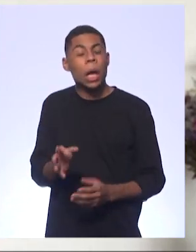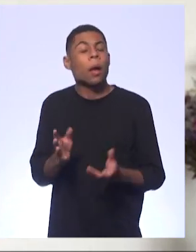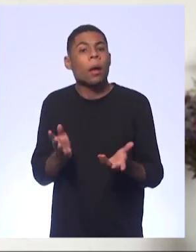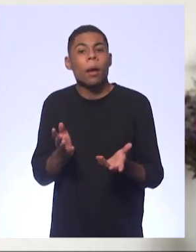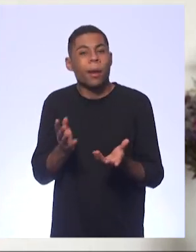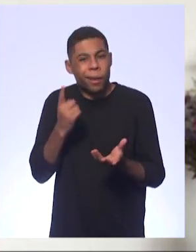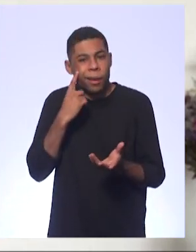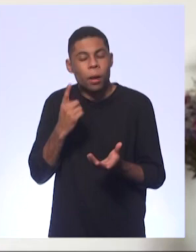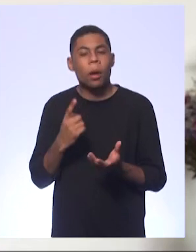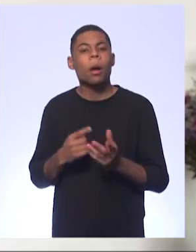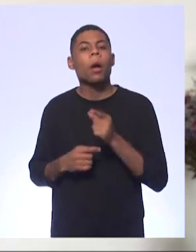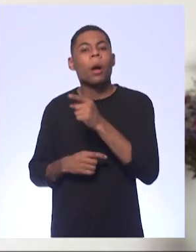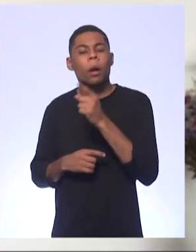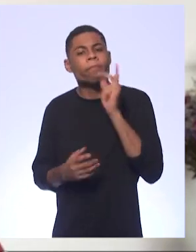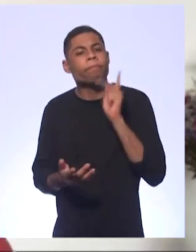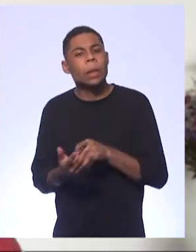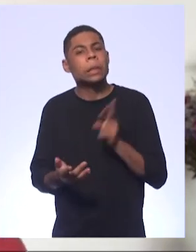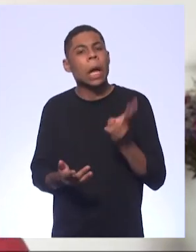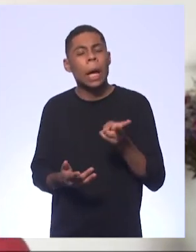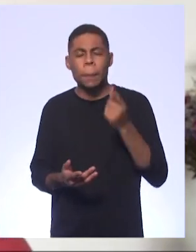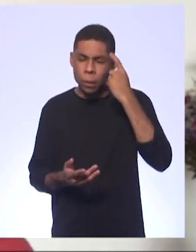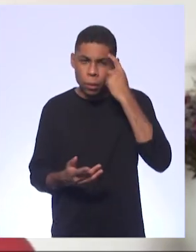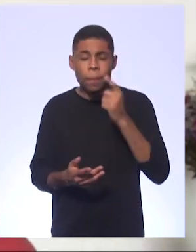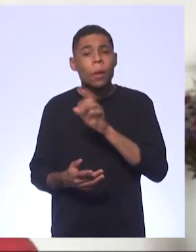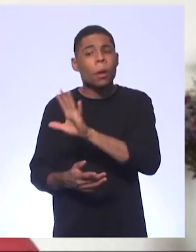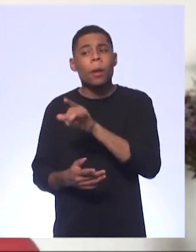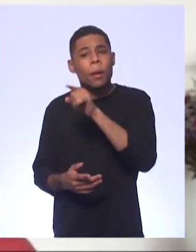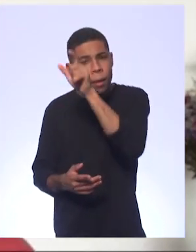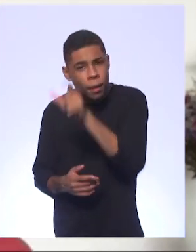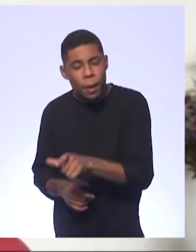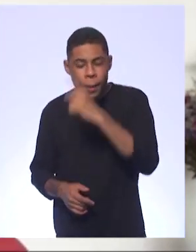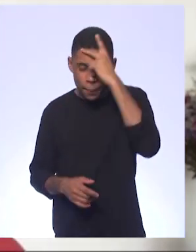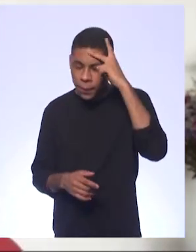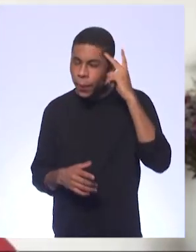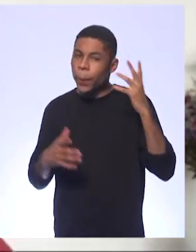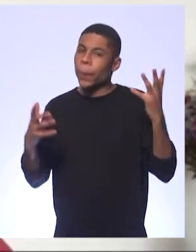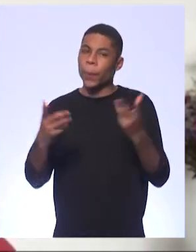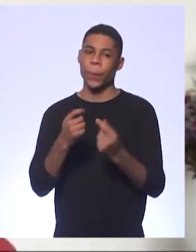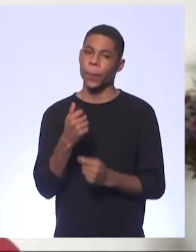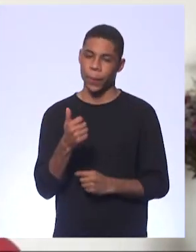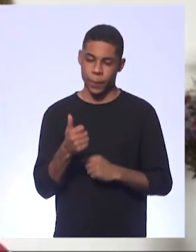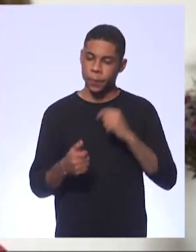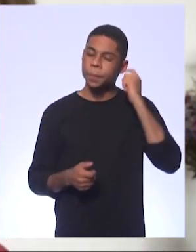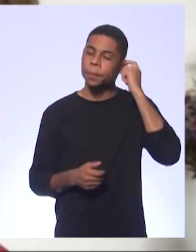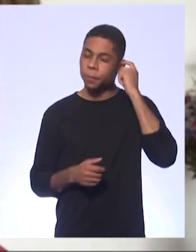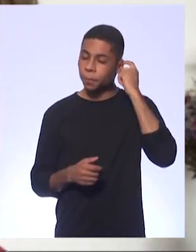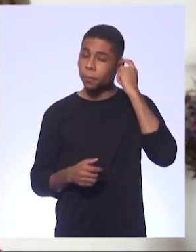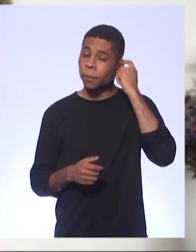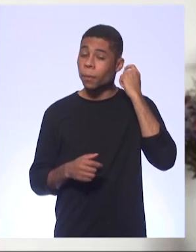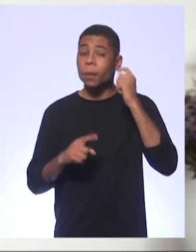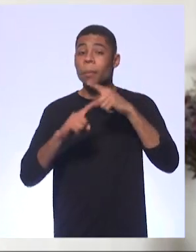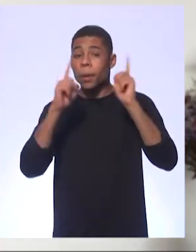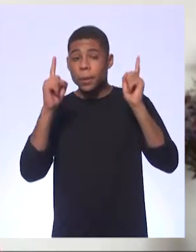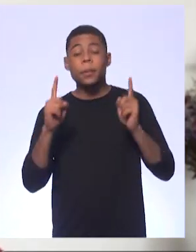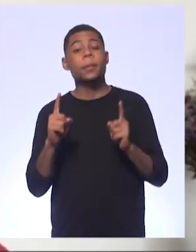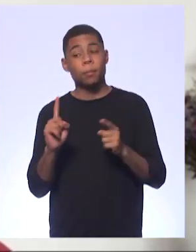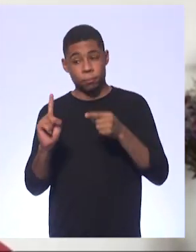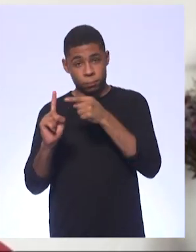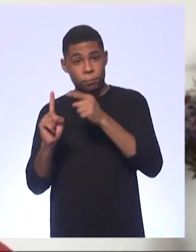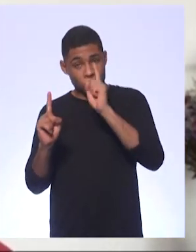dos dados e da evidência científica. Enfim, uma pessoa excepcional. Apesar de